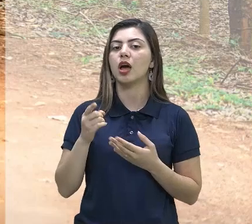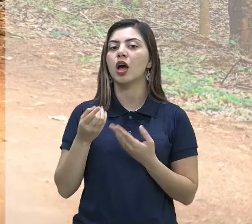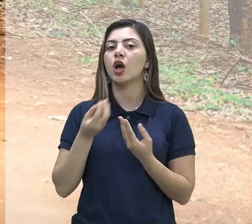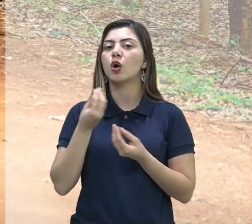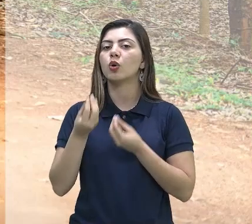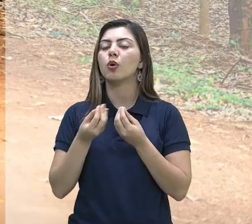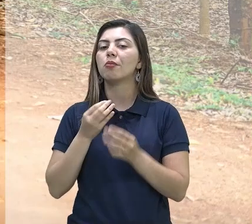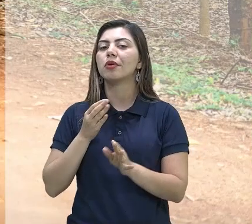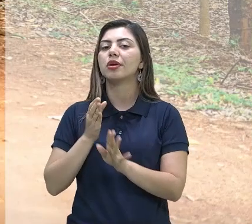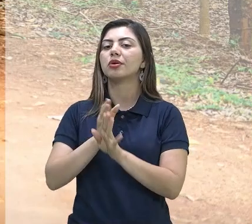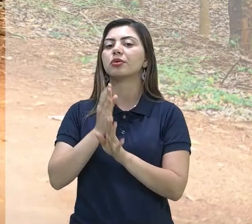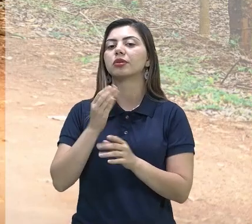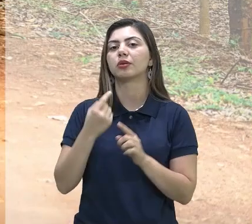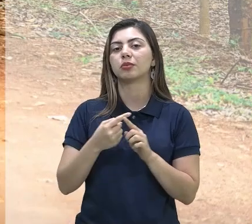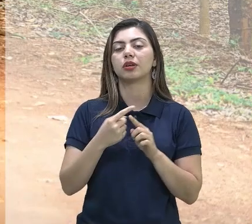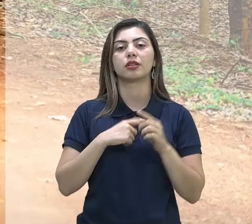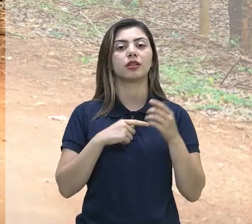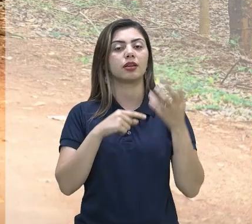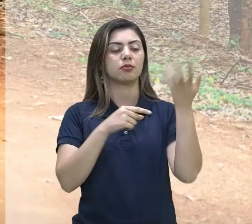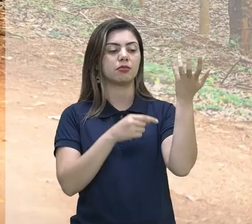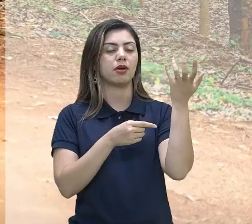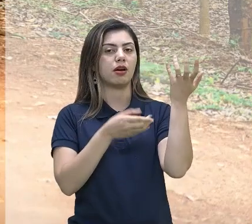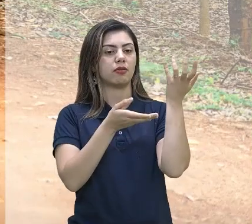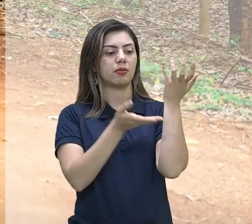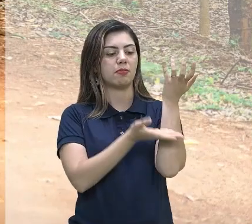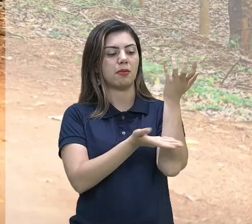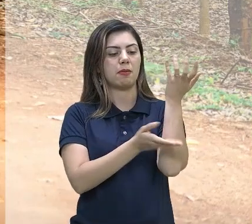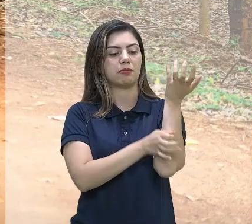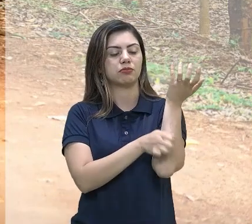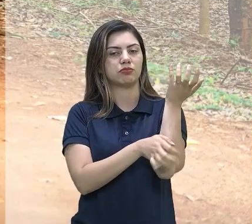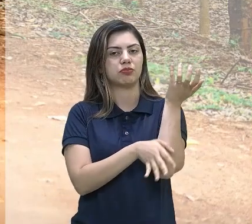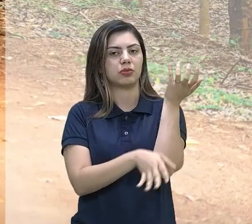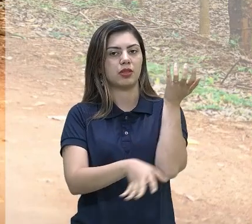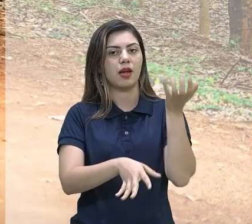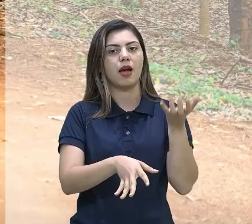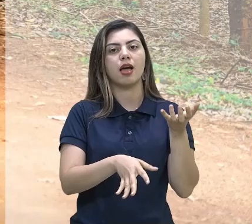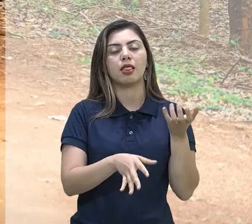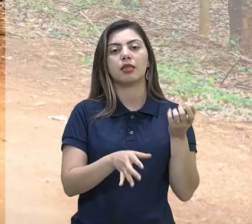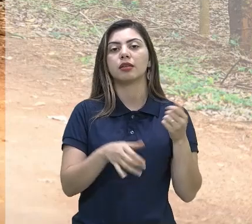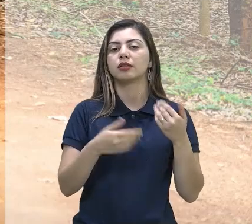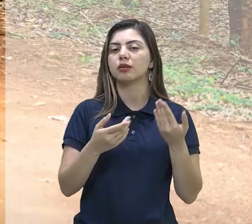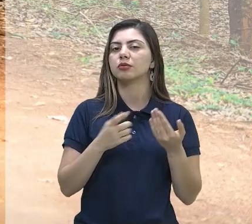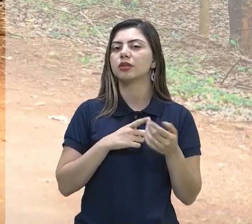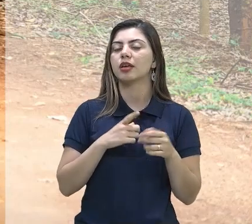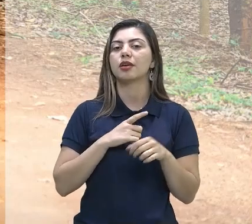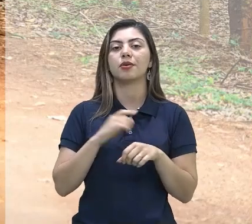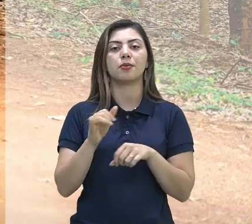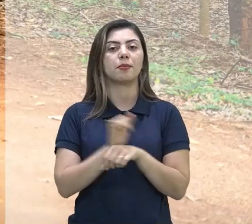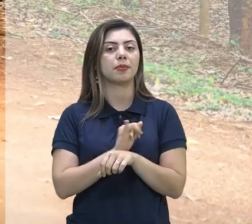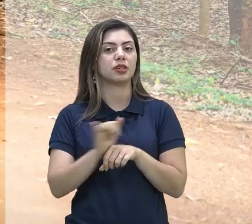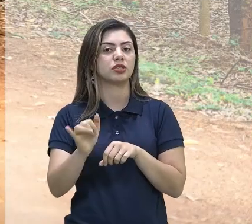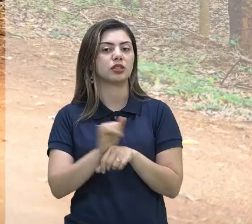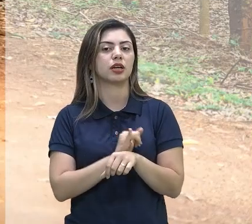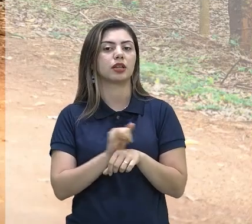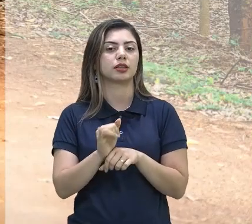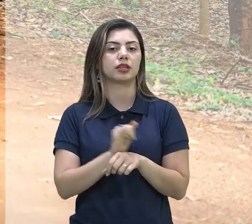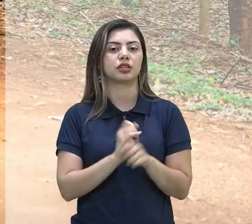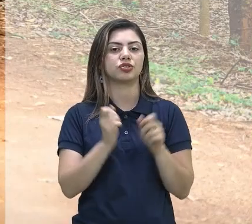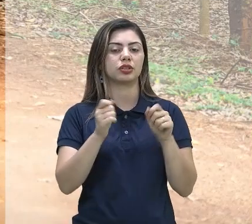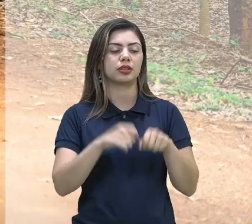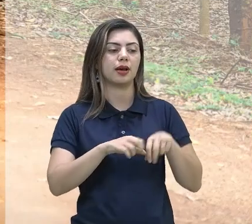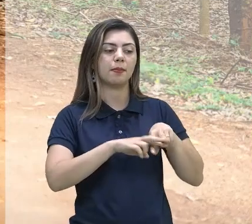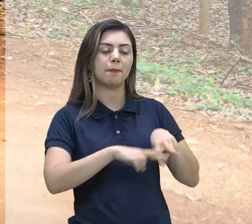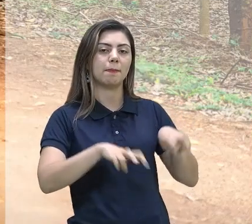obtida da seringueira, tá? E existe uma técnica para obter